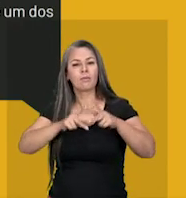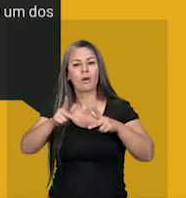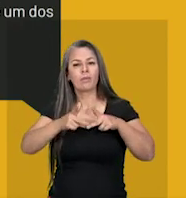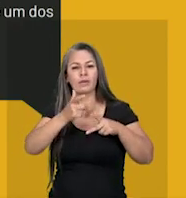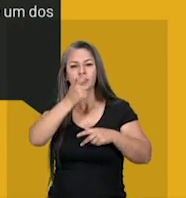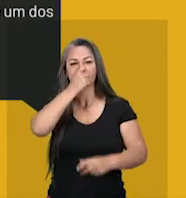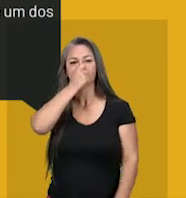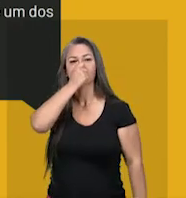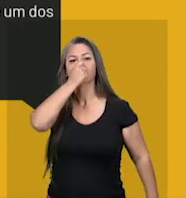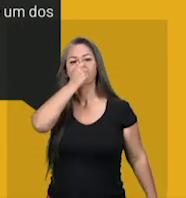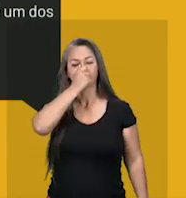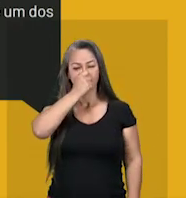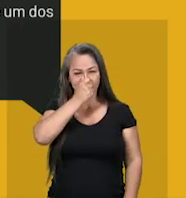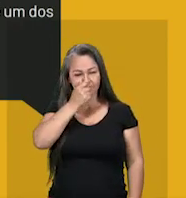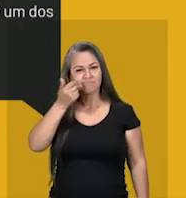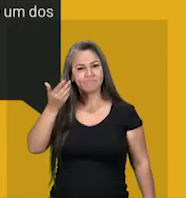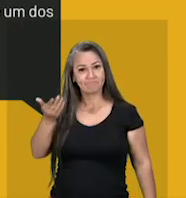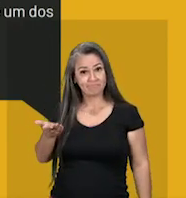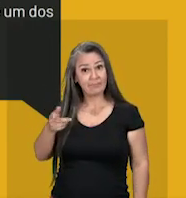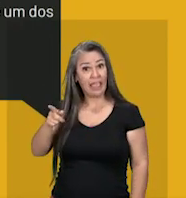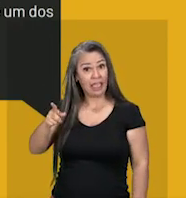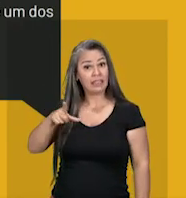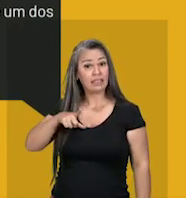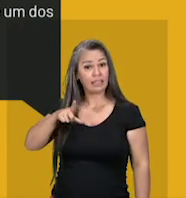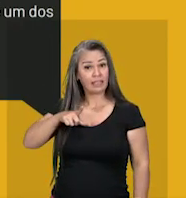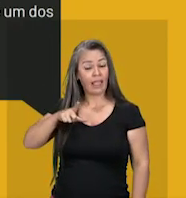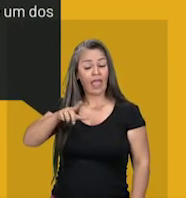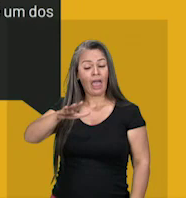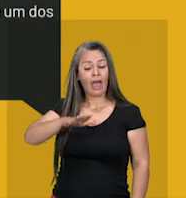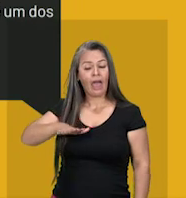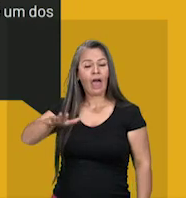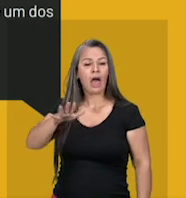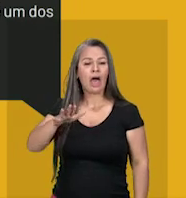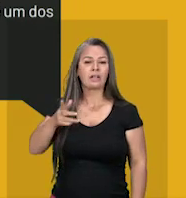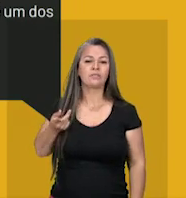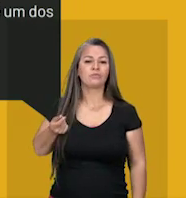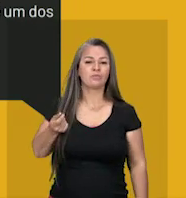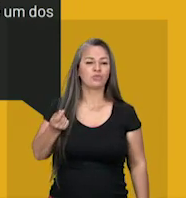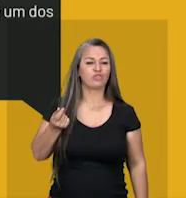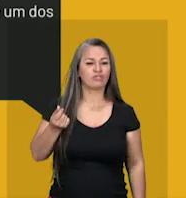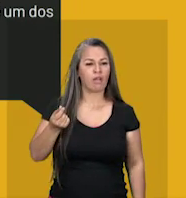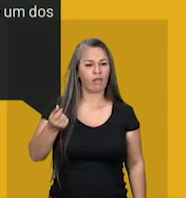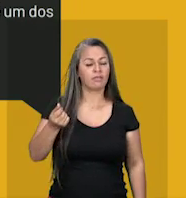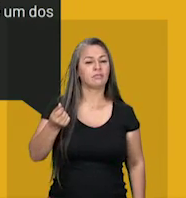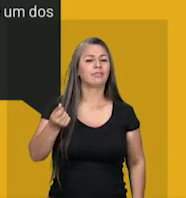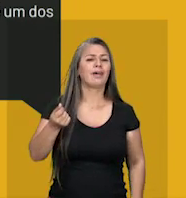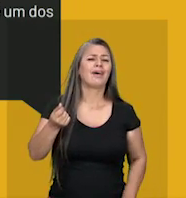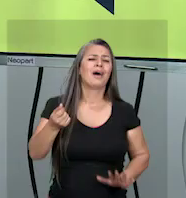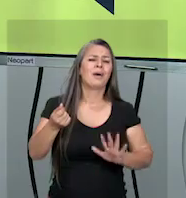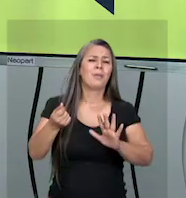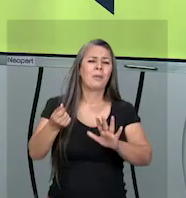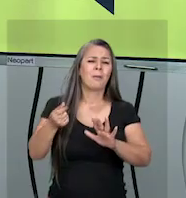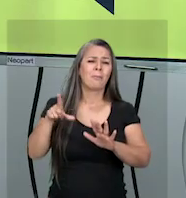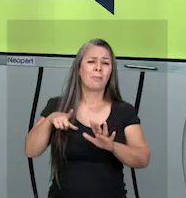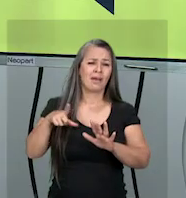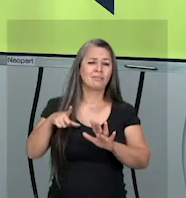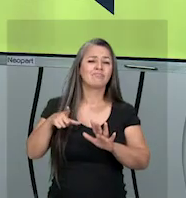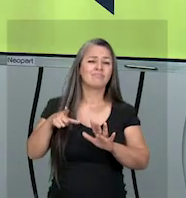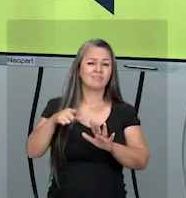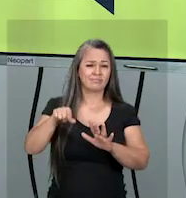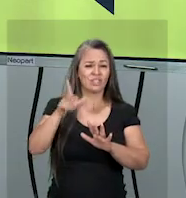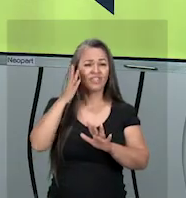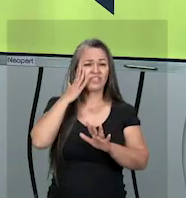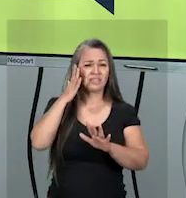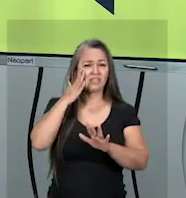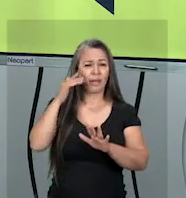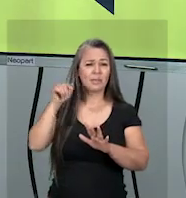concentrar incontáveis riquezas naturais, tá? O continente africano é um dos mais pobres do mundo. Infelizmente, a gente sabe